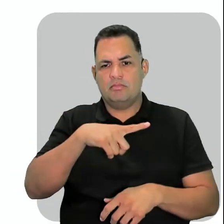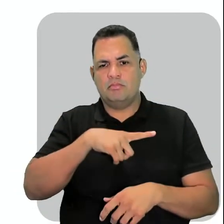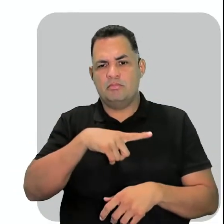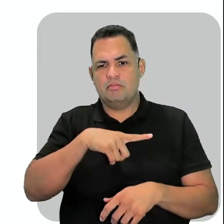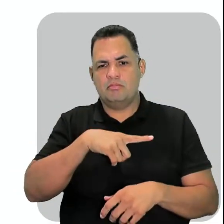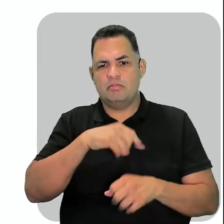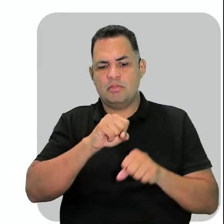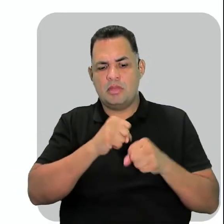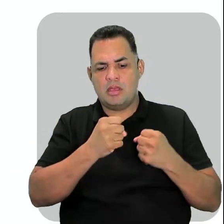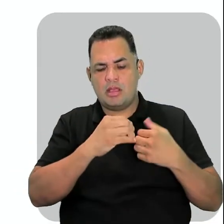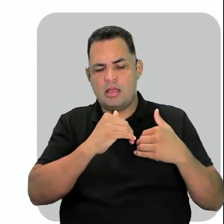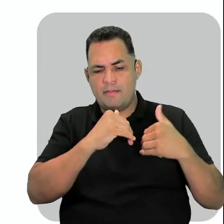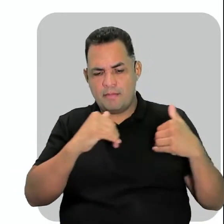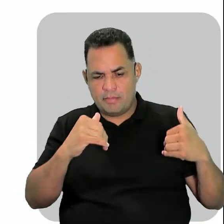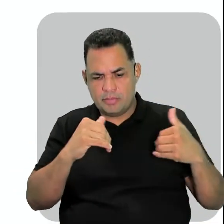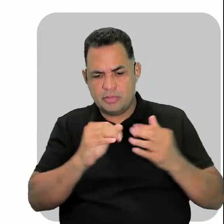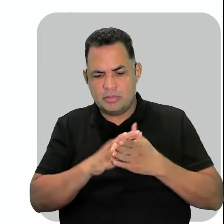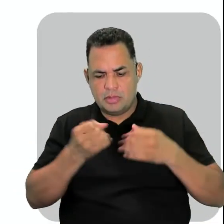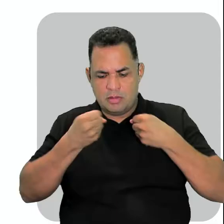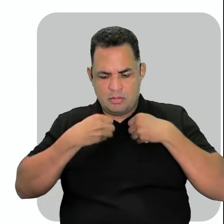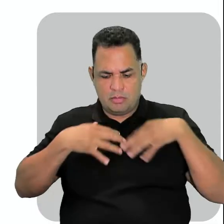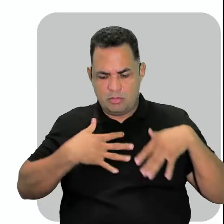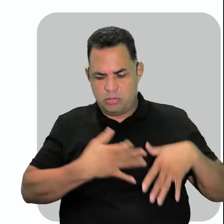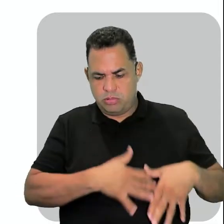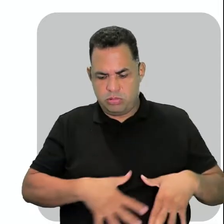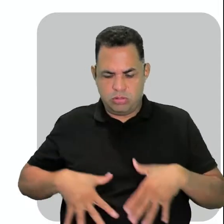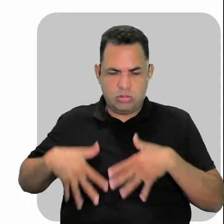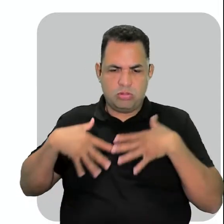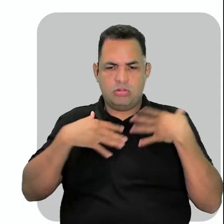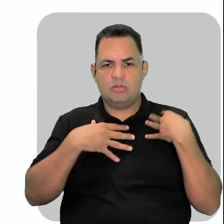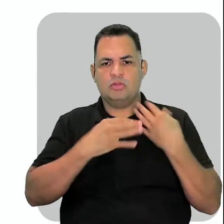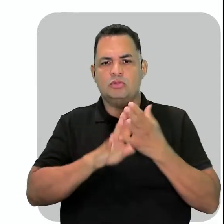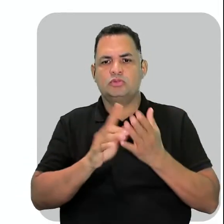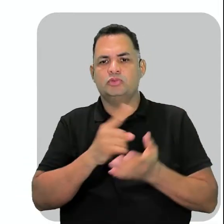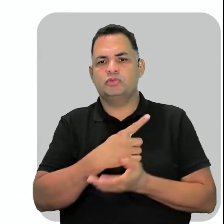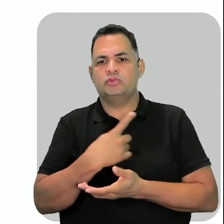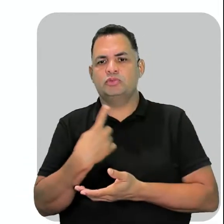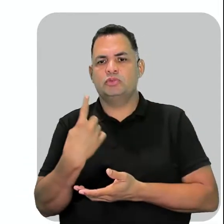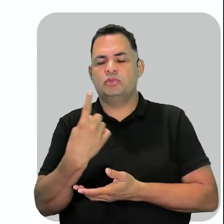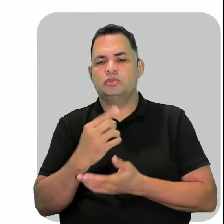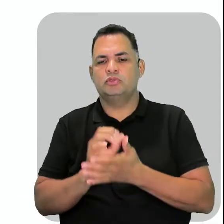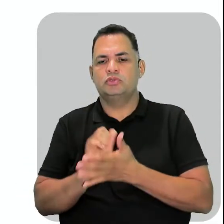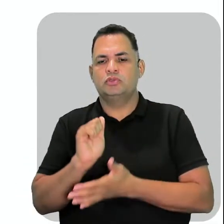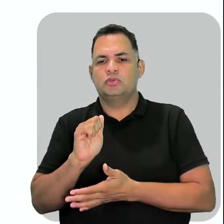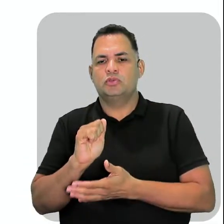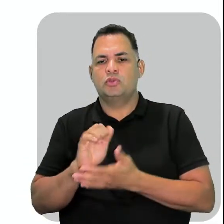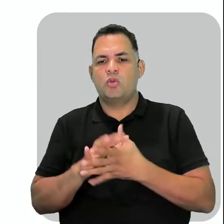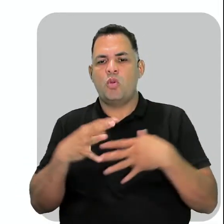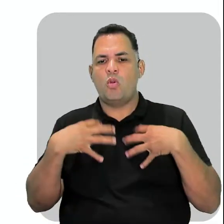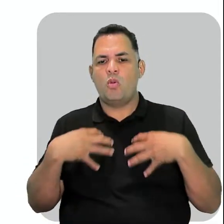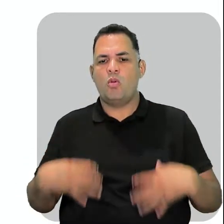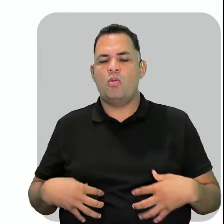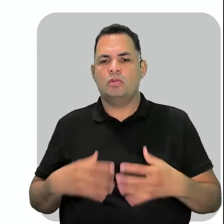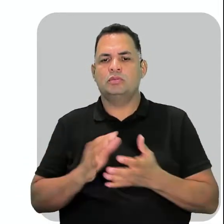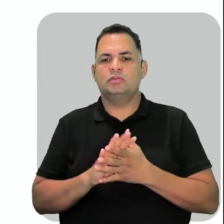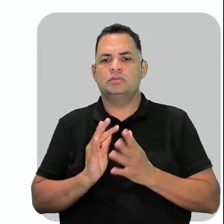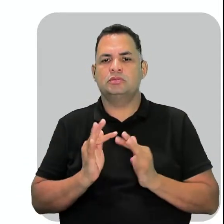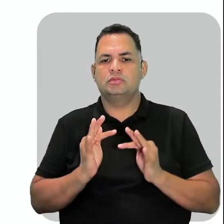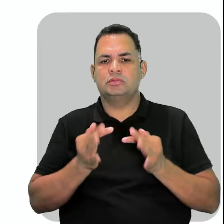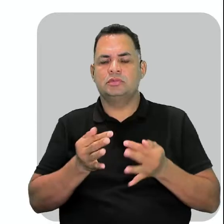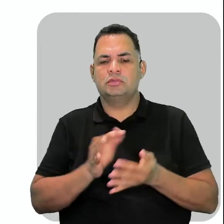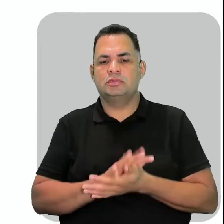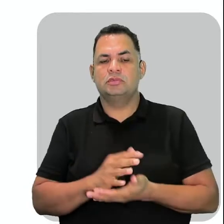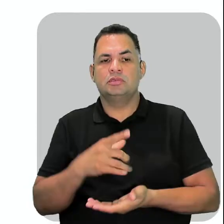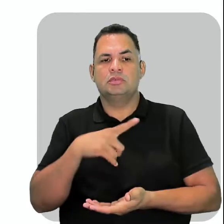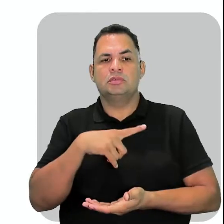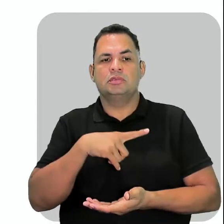a quebra dela e a distribuição de aminoácidos no nosso organismo. Então, fechando esse leque, a